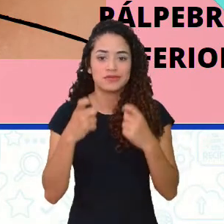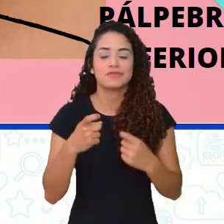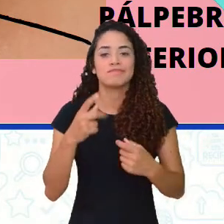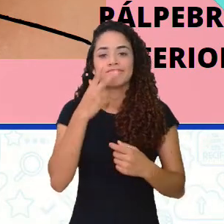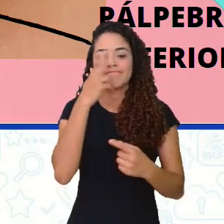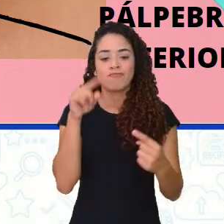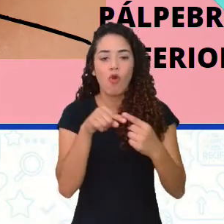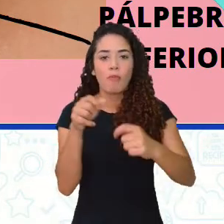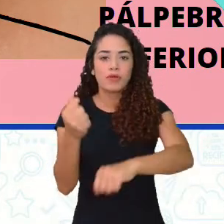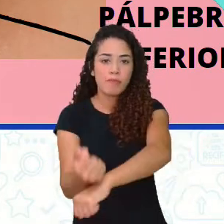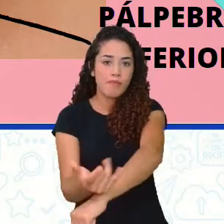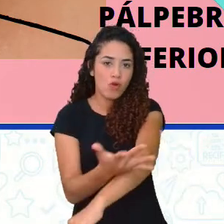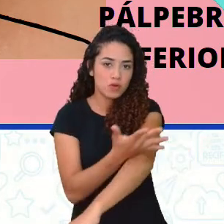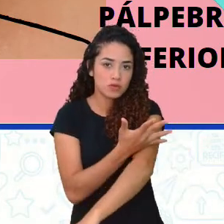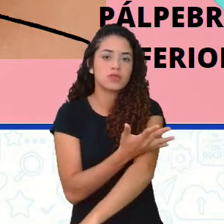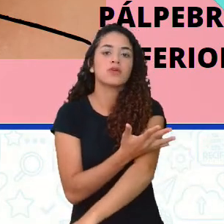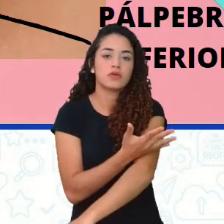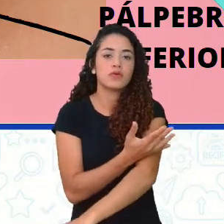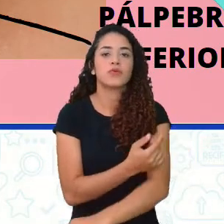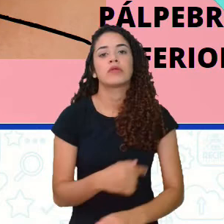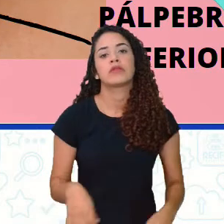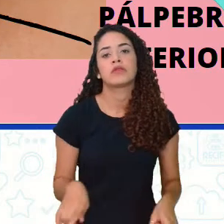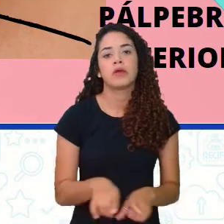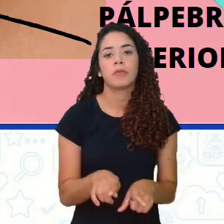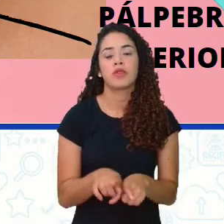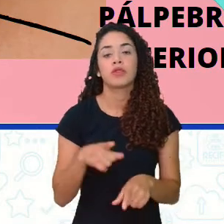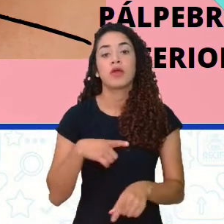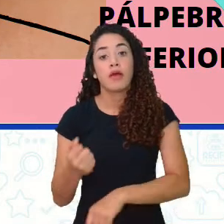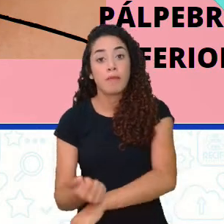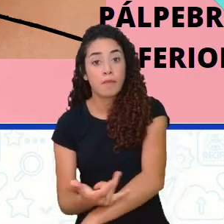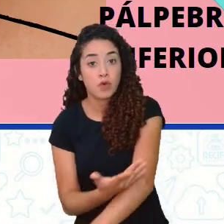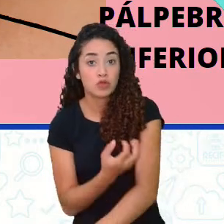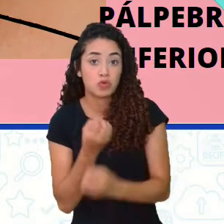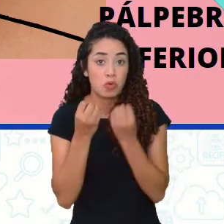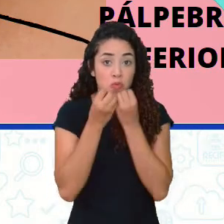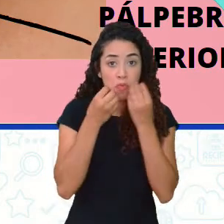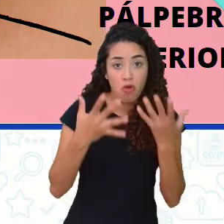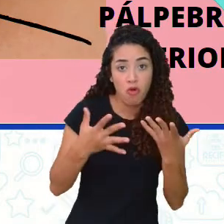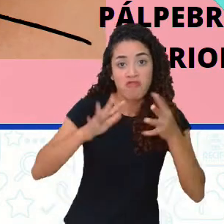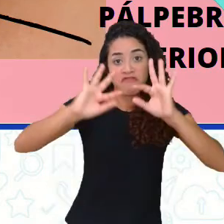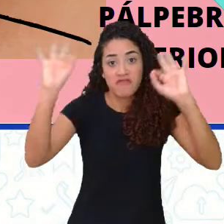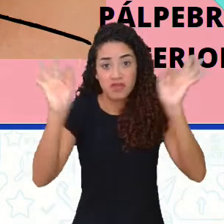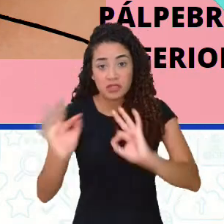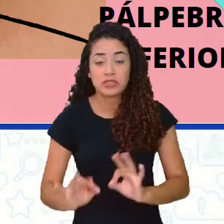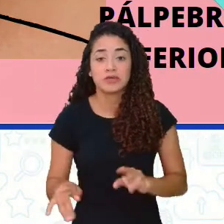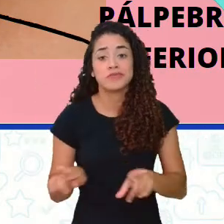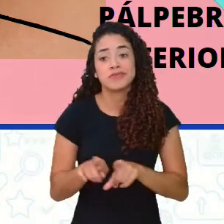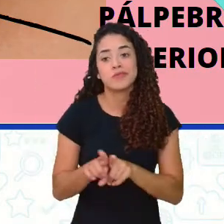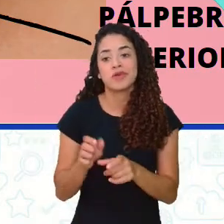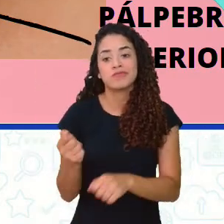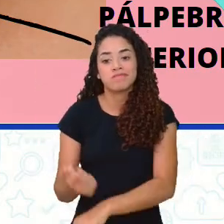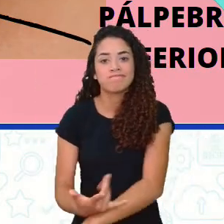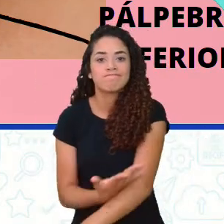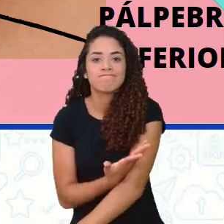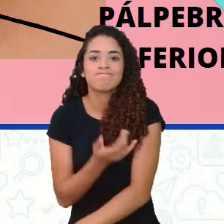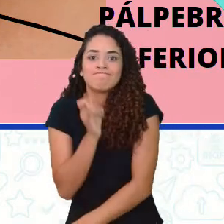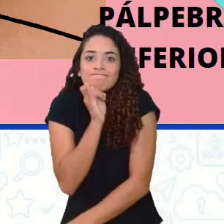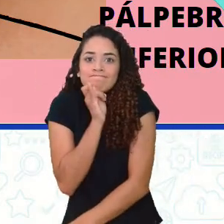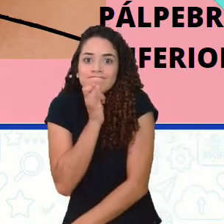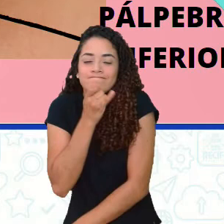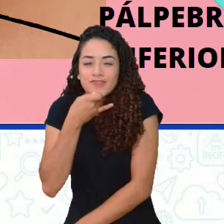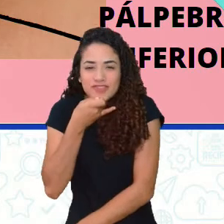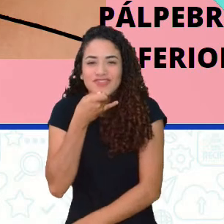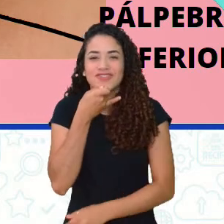emoções. Tanto a questão das emoções, né? As boas, né? A felicidade, como também no momento de grande tristeza, a gente também